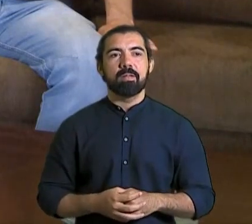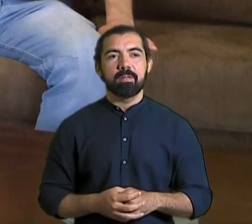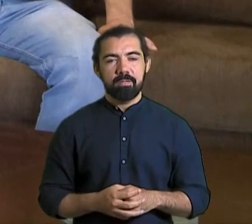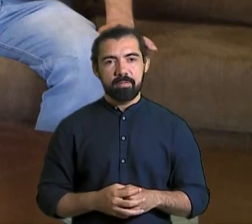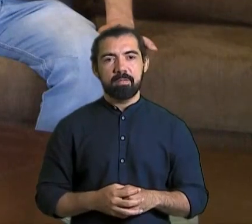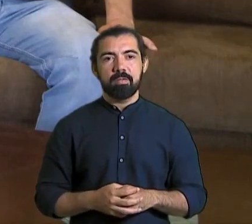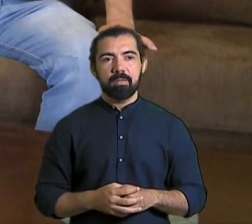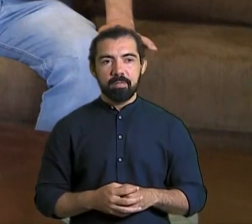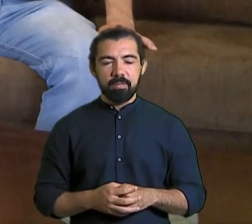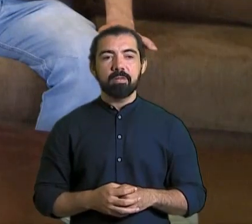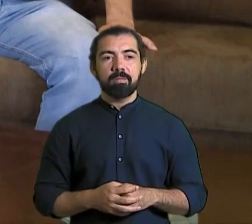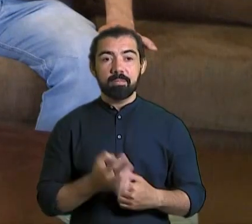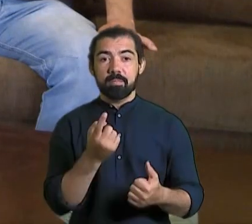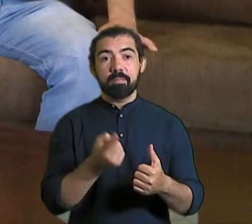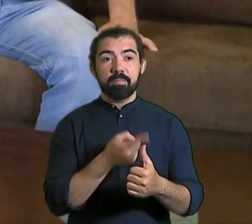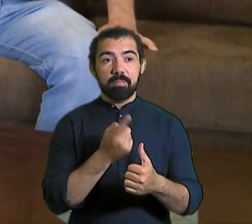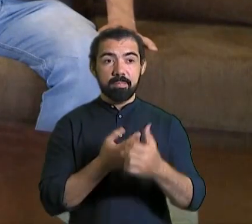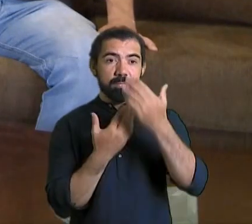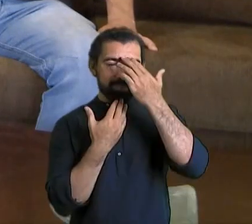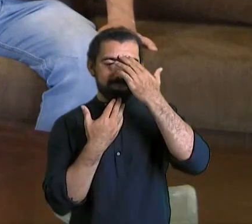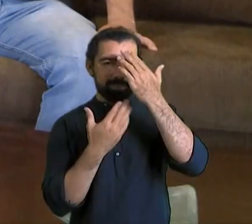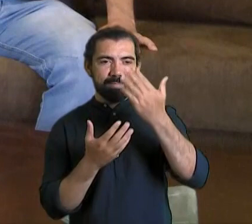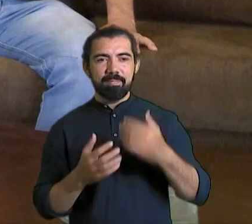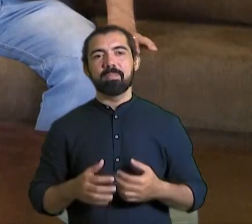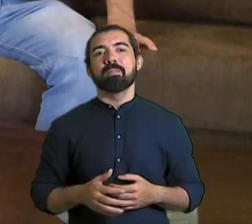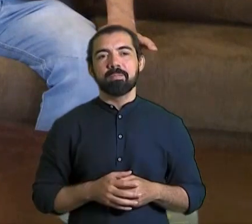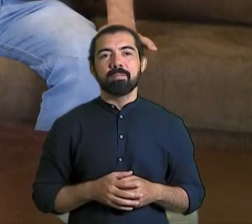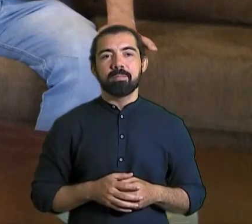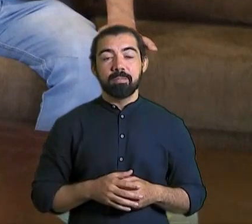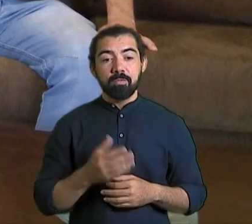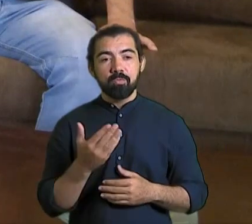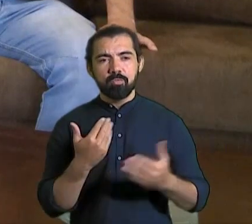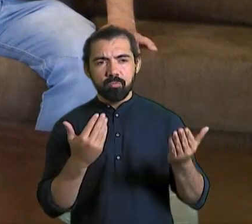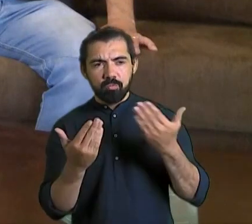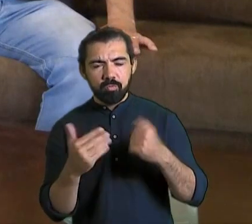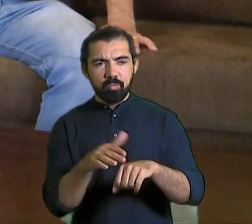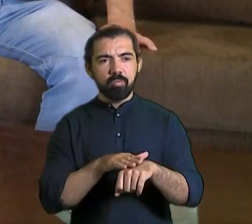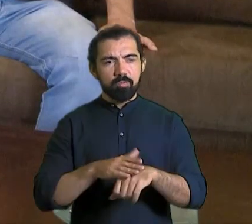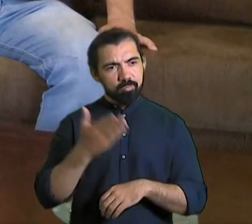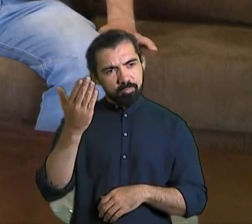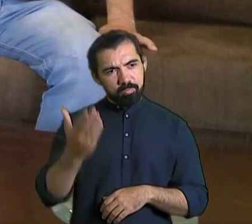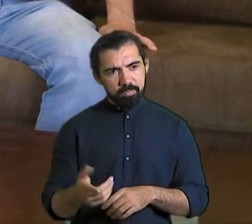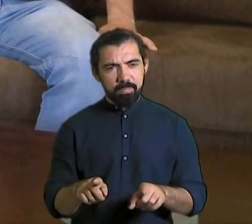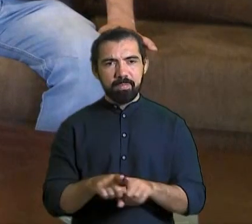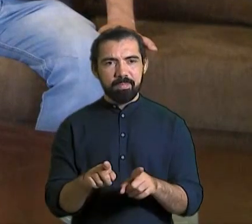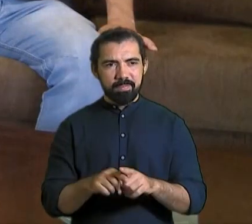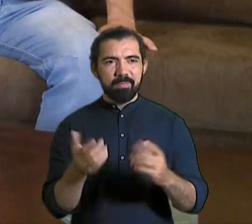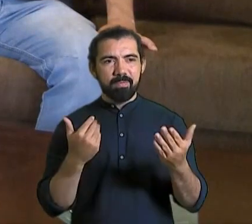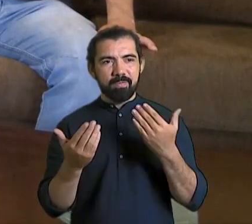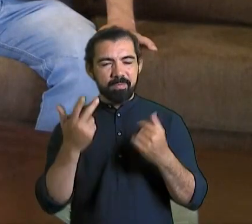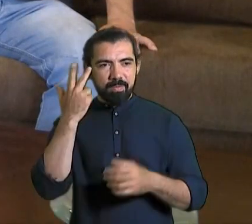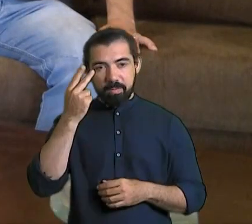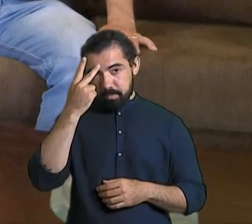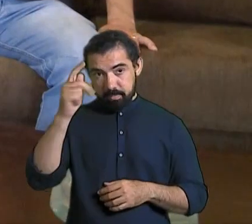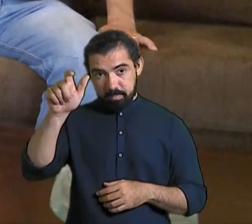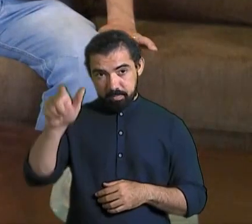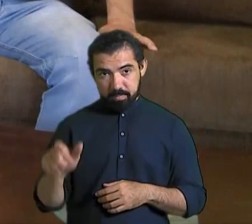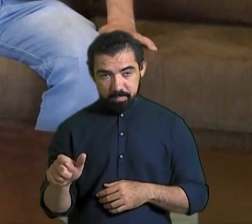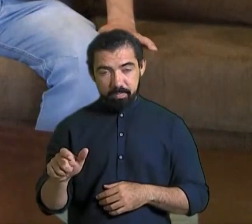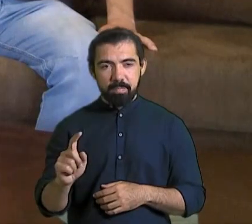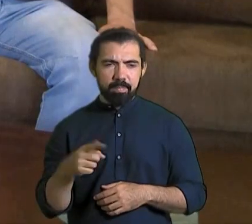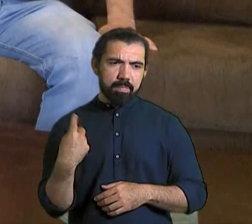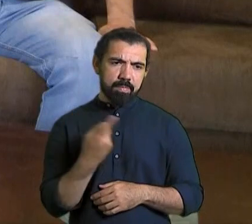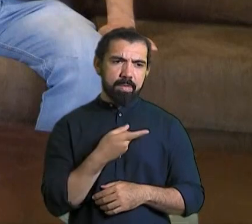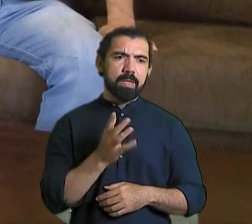Então, primeiro agradecer a oportunidade, né, de estar aqui nesse bate-papo com você, bem descontraído, né? Uma pessoa que a gente